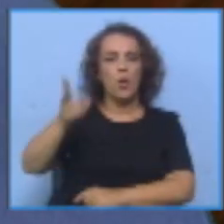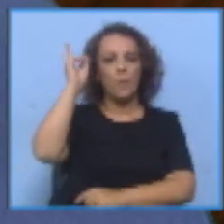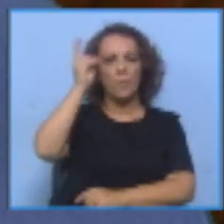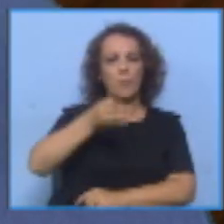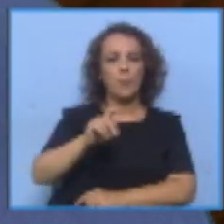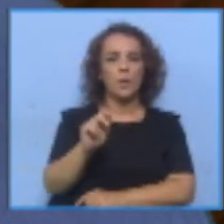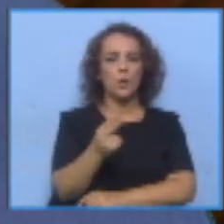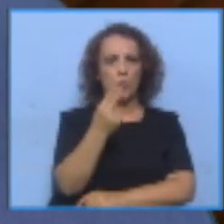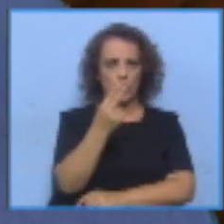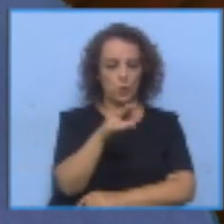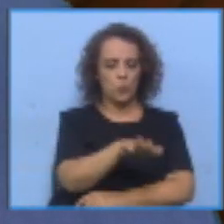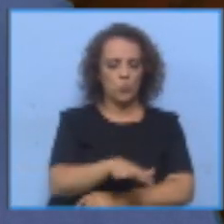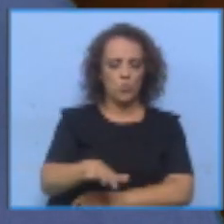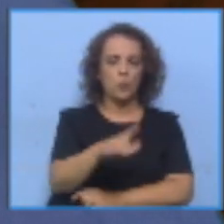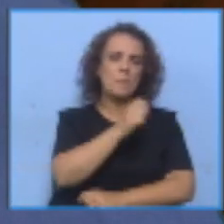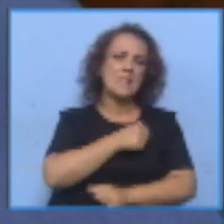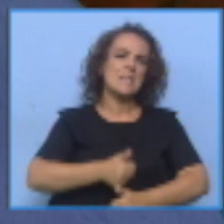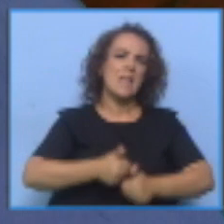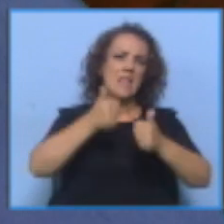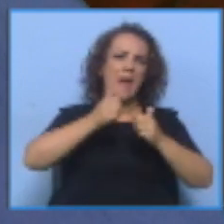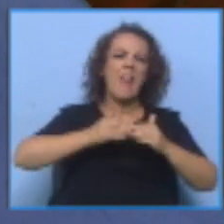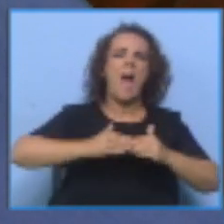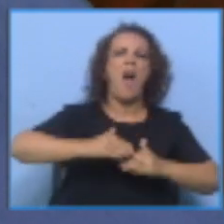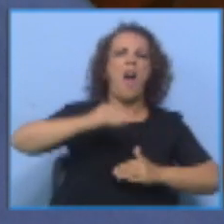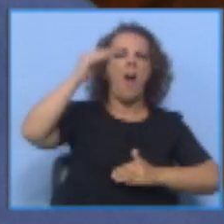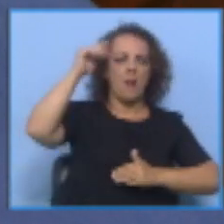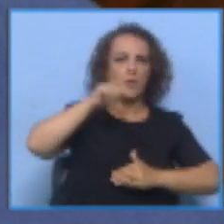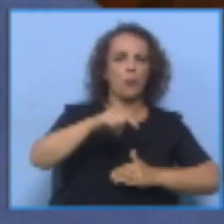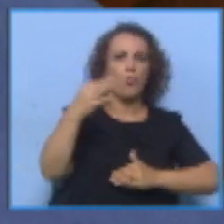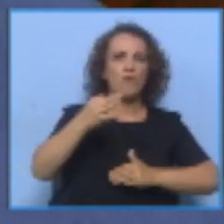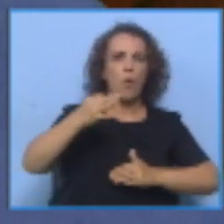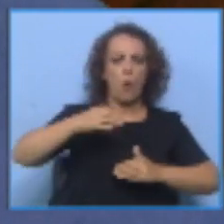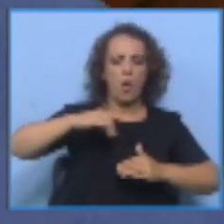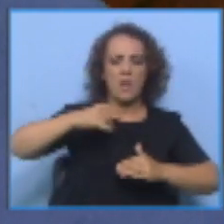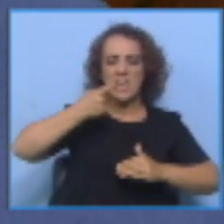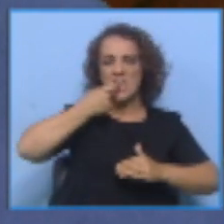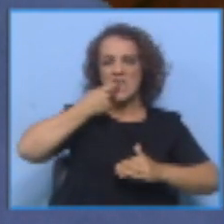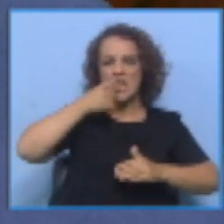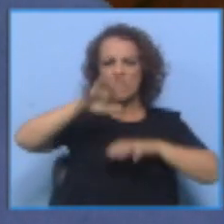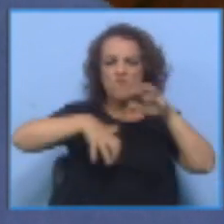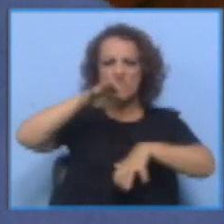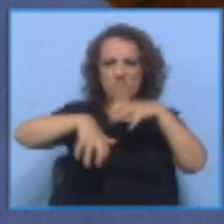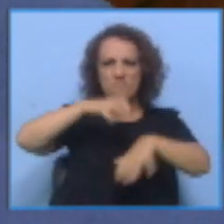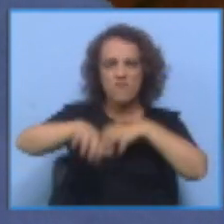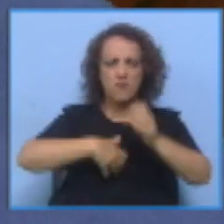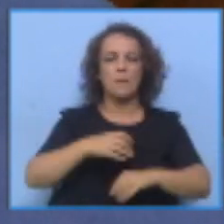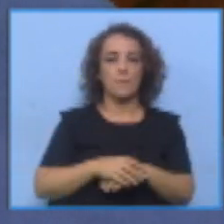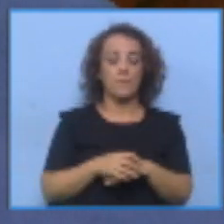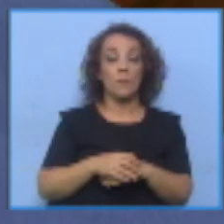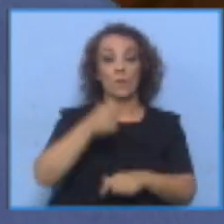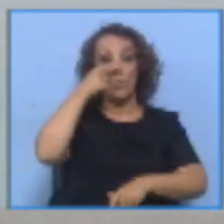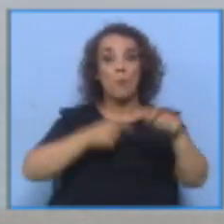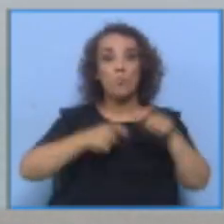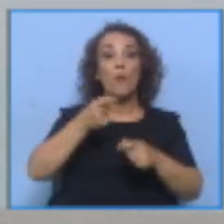Cerro de Pasco, que se chamava, uma das cidades mais altas do mundo, fizeram uma grande mina ali. Depois, os povos que viviam ali